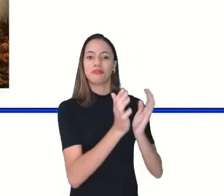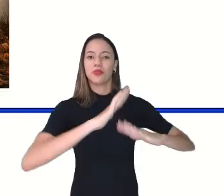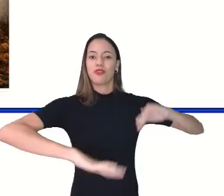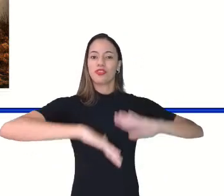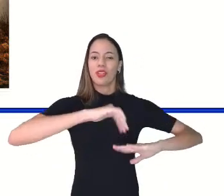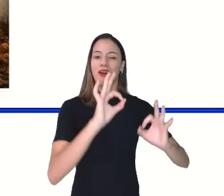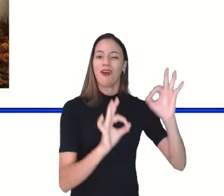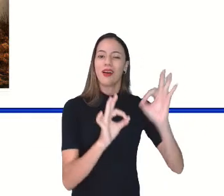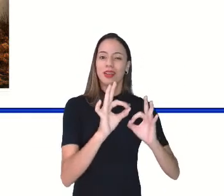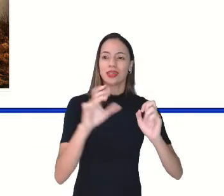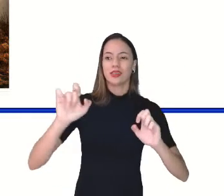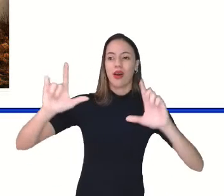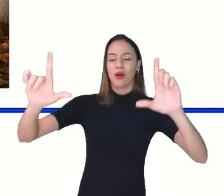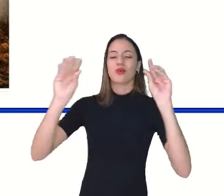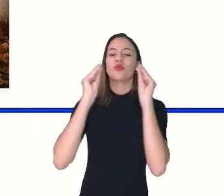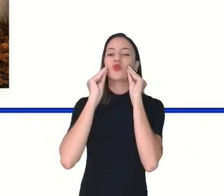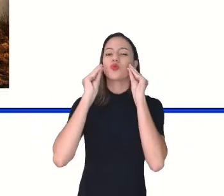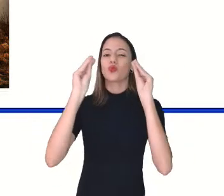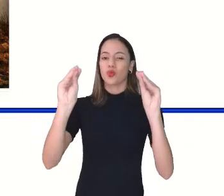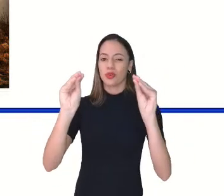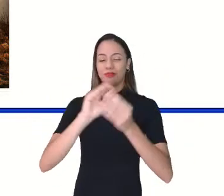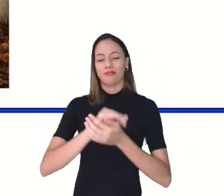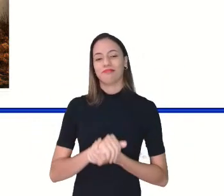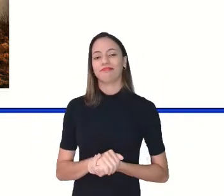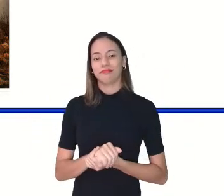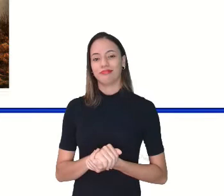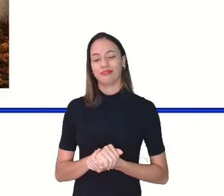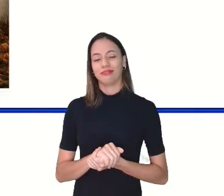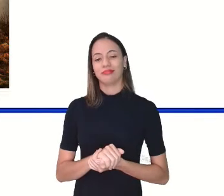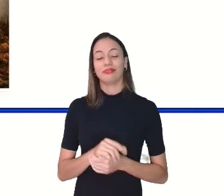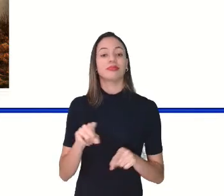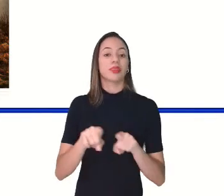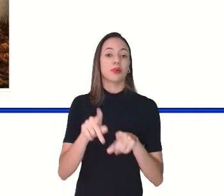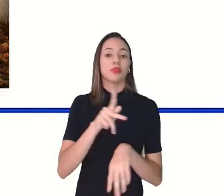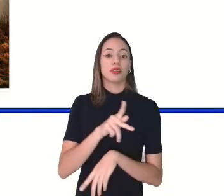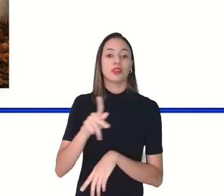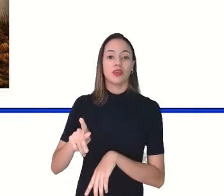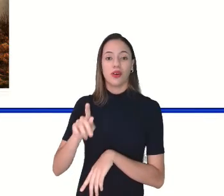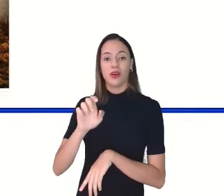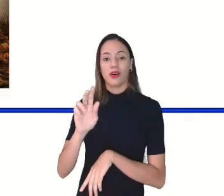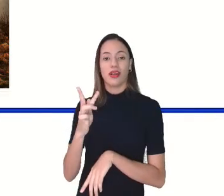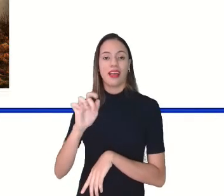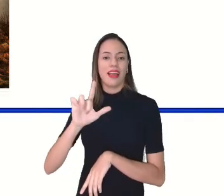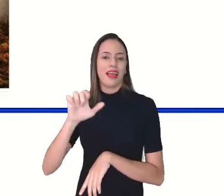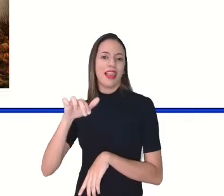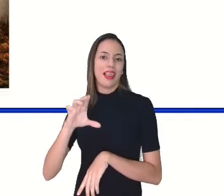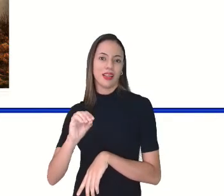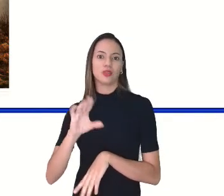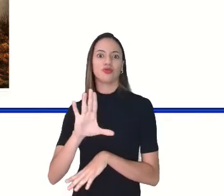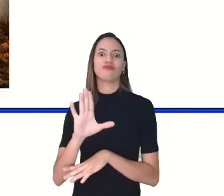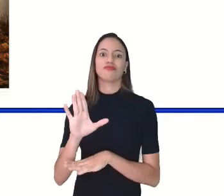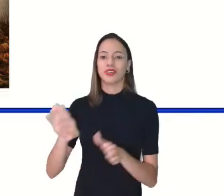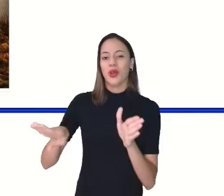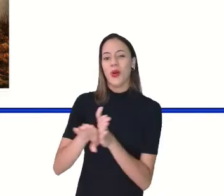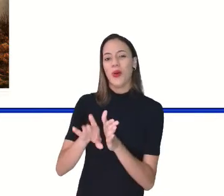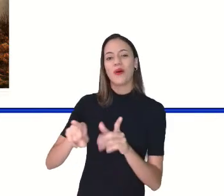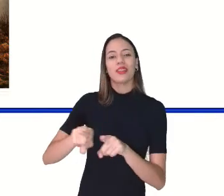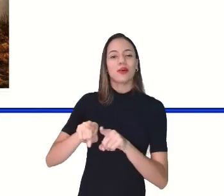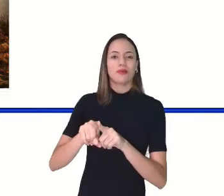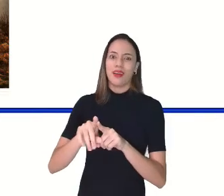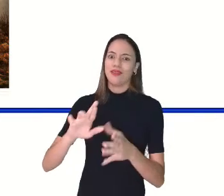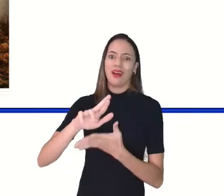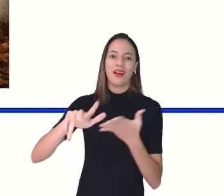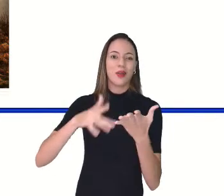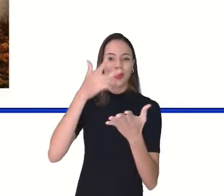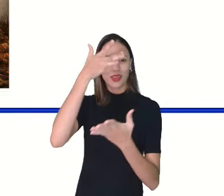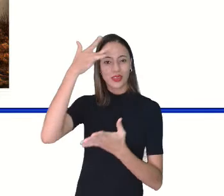um beijo para eles dois, né? O professor Helene chegou ali também. Eita, que Opa! tá uma galera aqui, hein, com a gente. Pois é. Então,